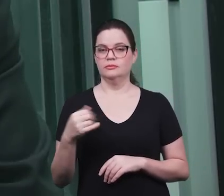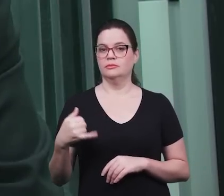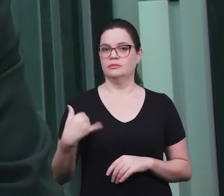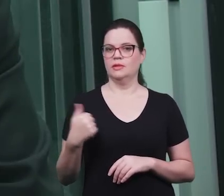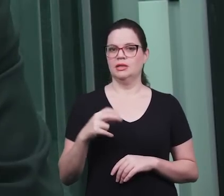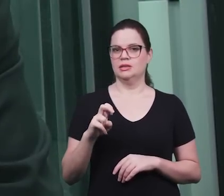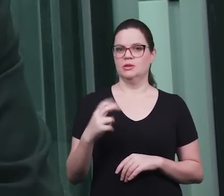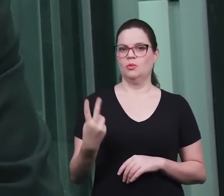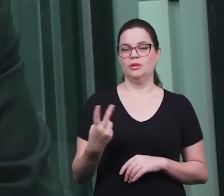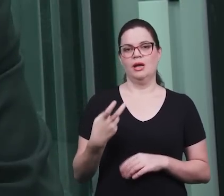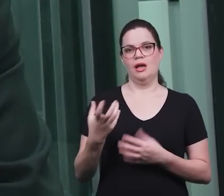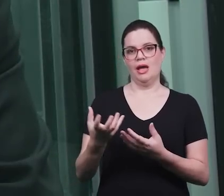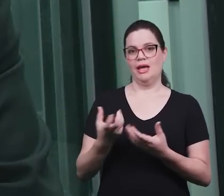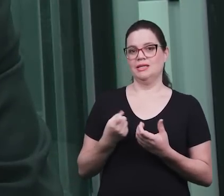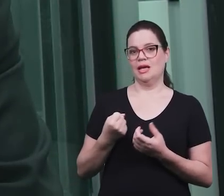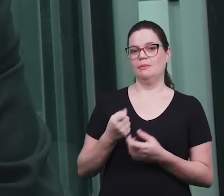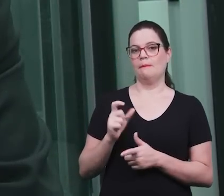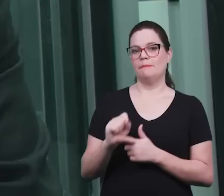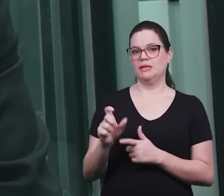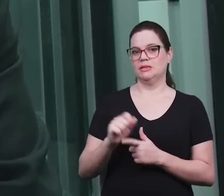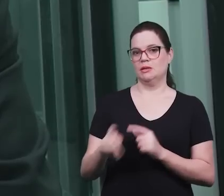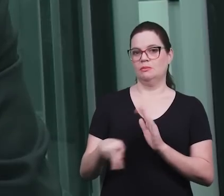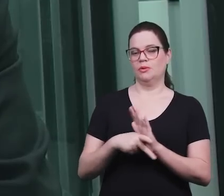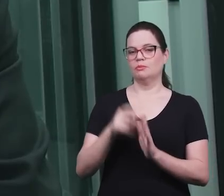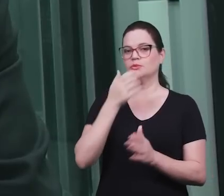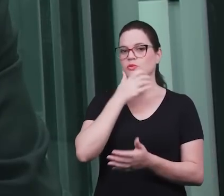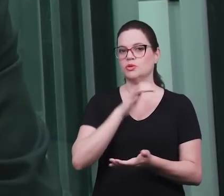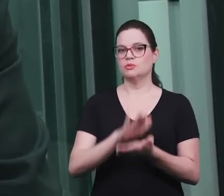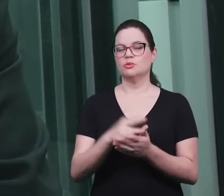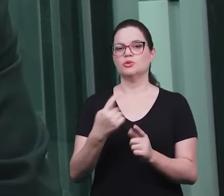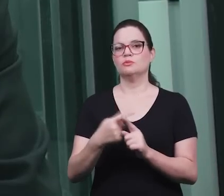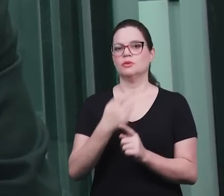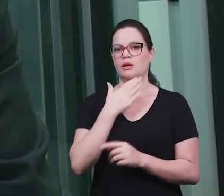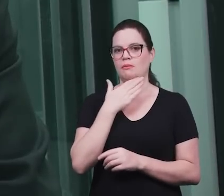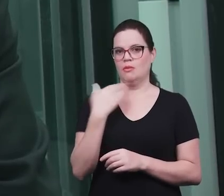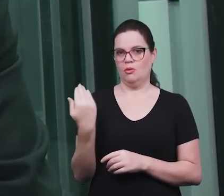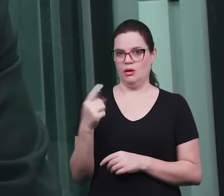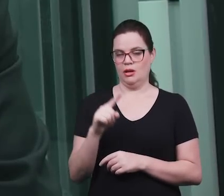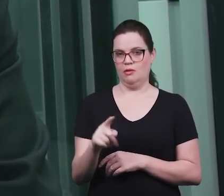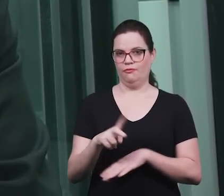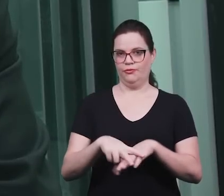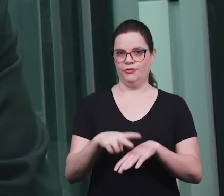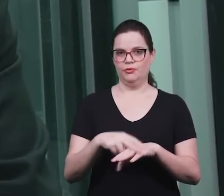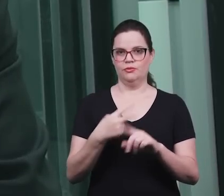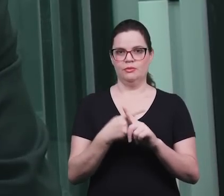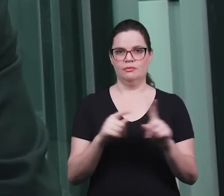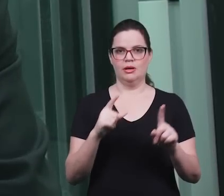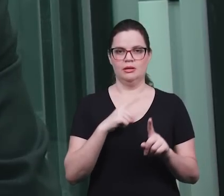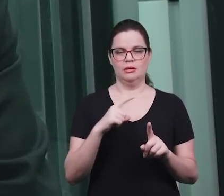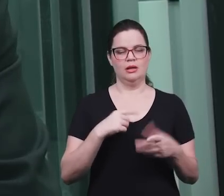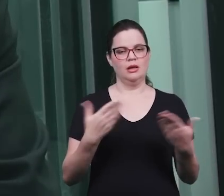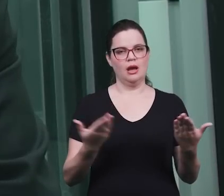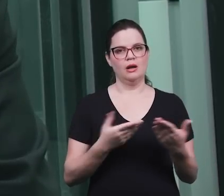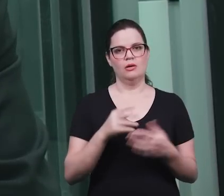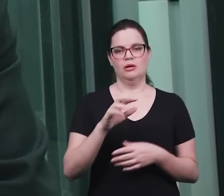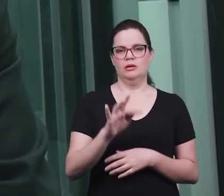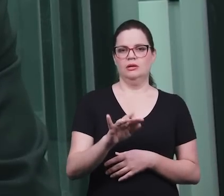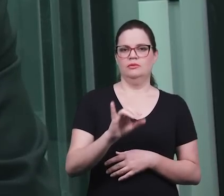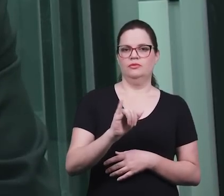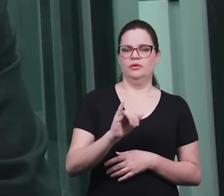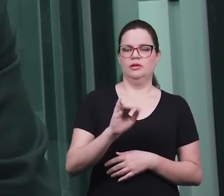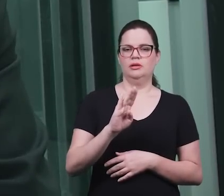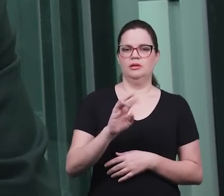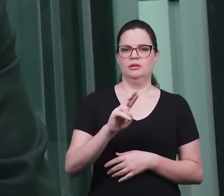52 anos, recebe pensão do marido, que faleceu, é uma viúva. Mas agora está com fibromialgia e ela